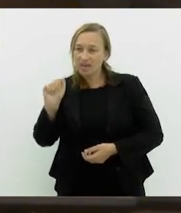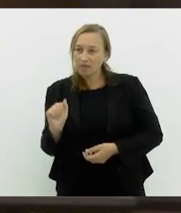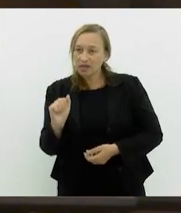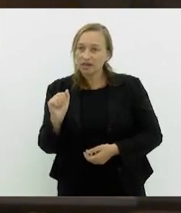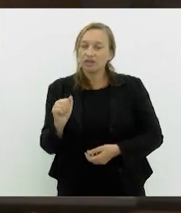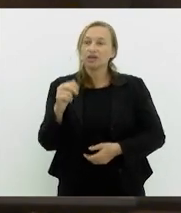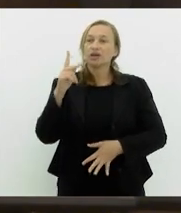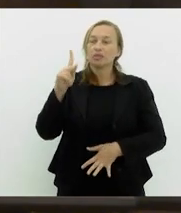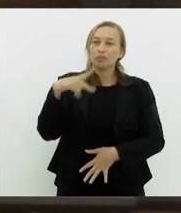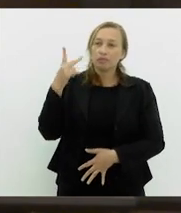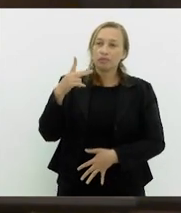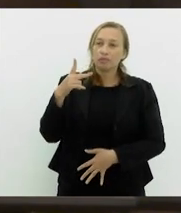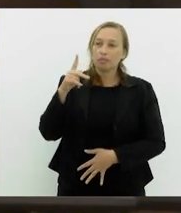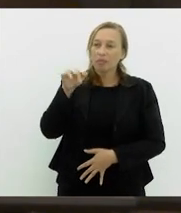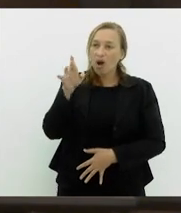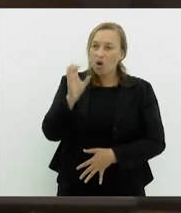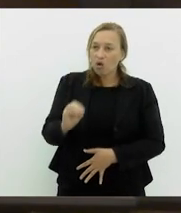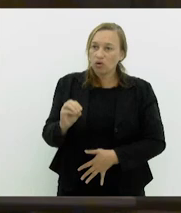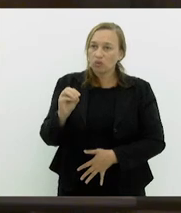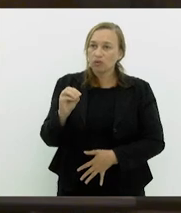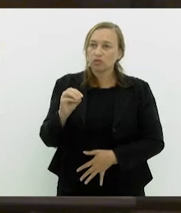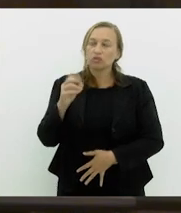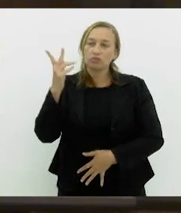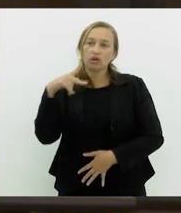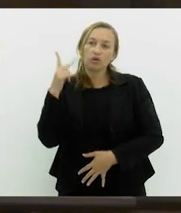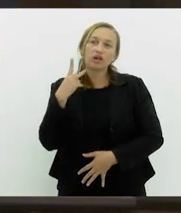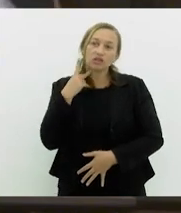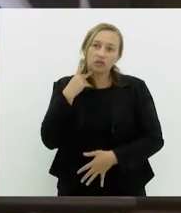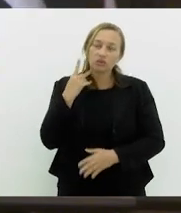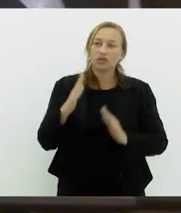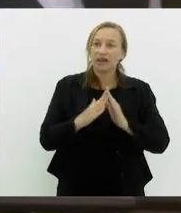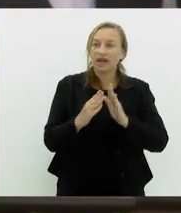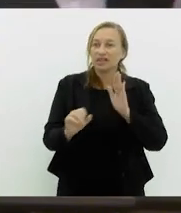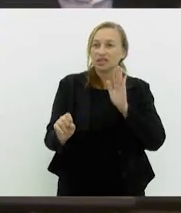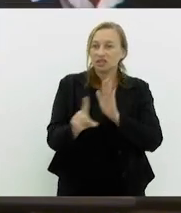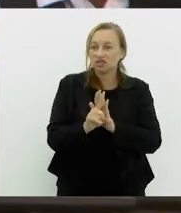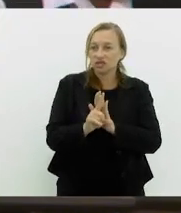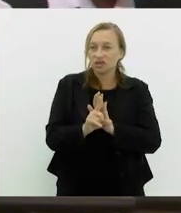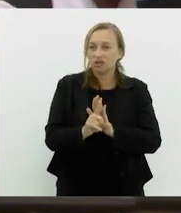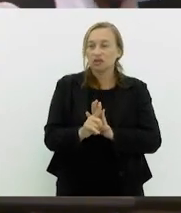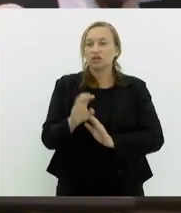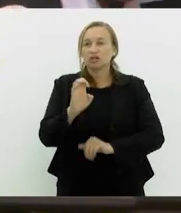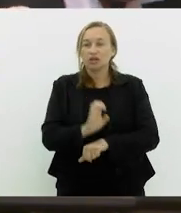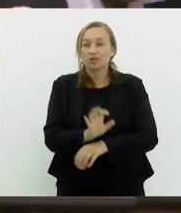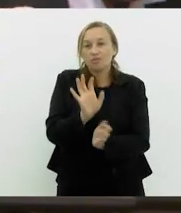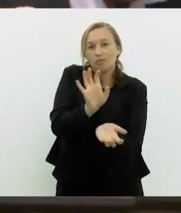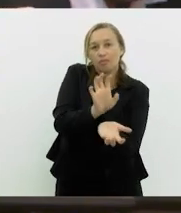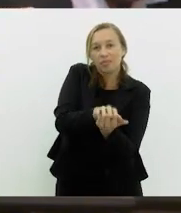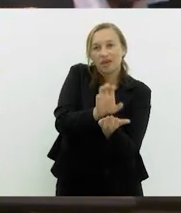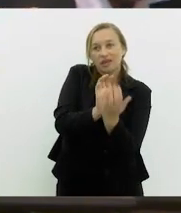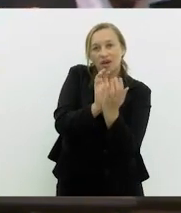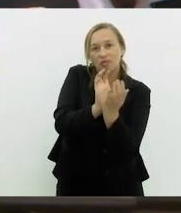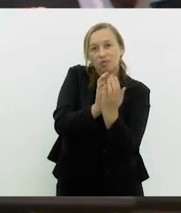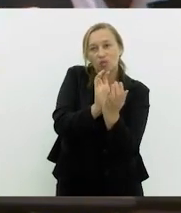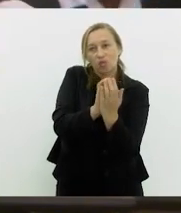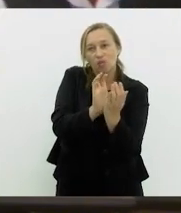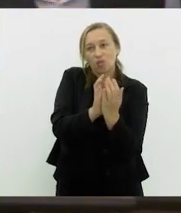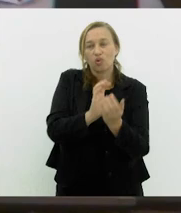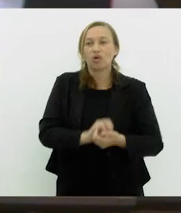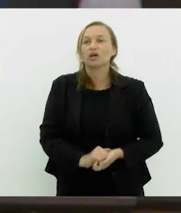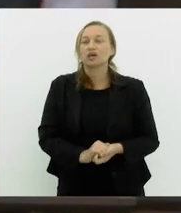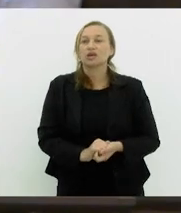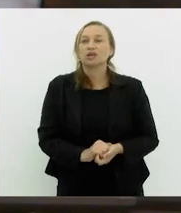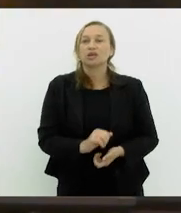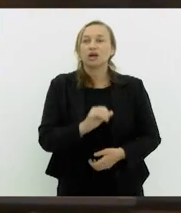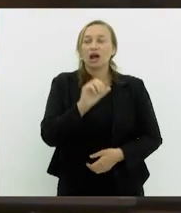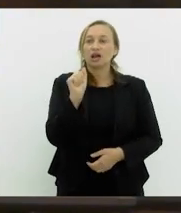Pinto Júnior, procurador da Assembleia Legislativa do Estado de Pernambuco. Senhor Custódio Junqueira